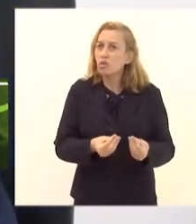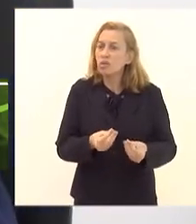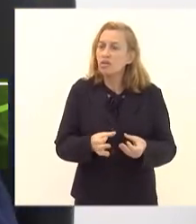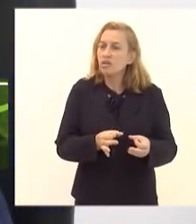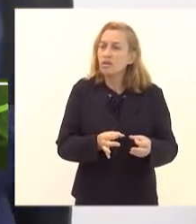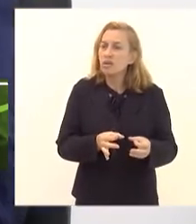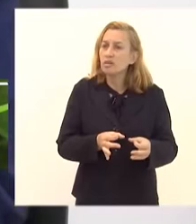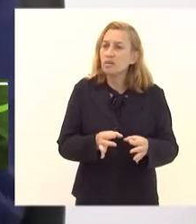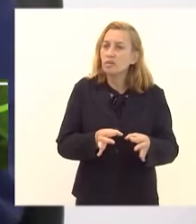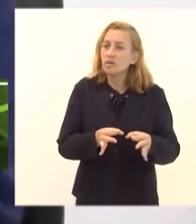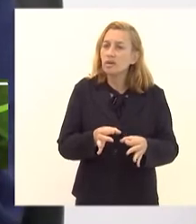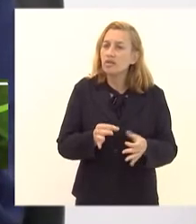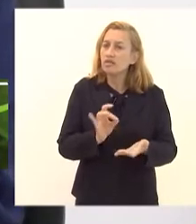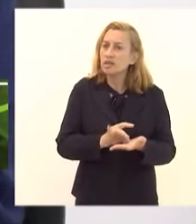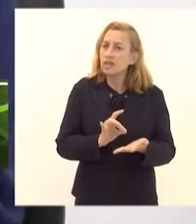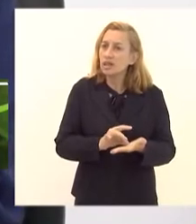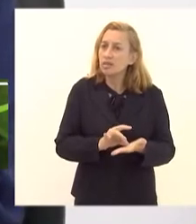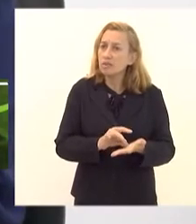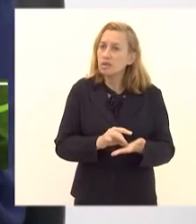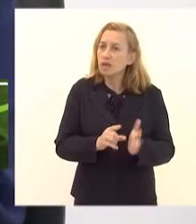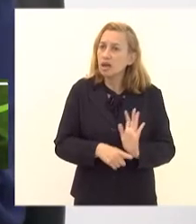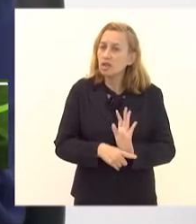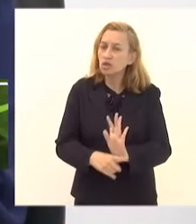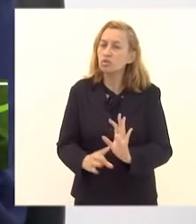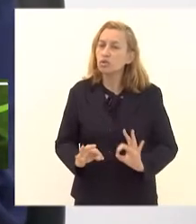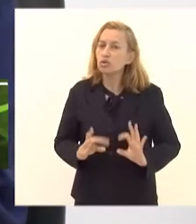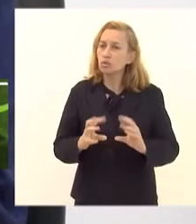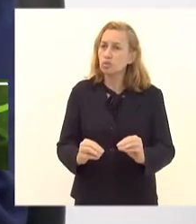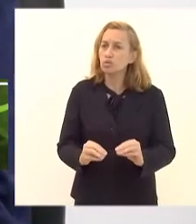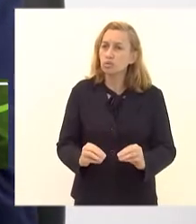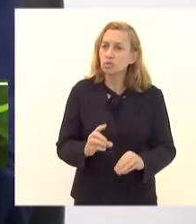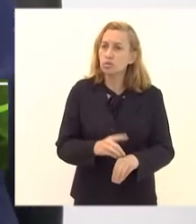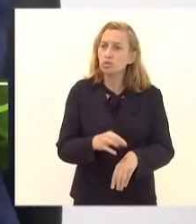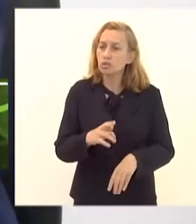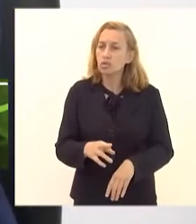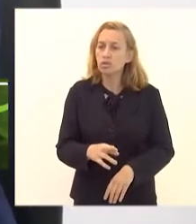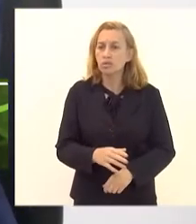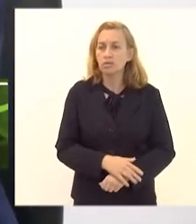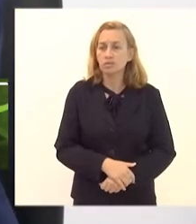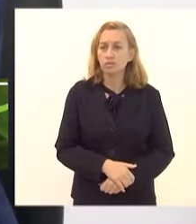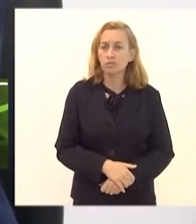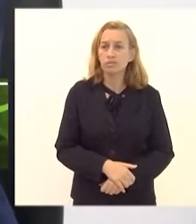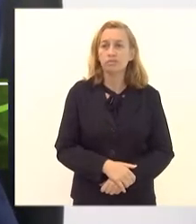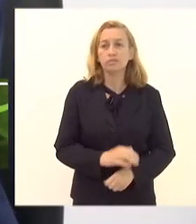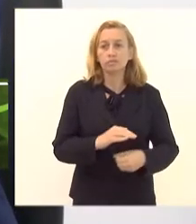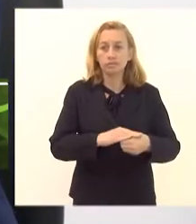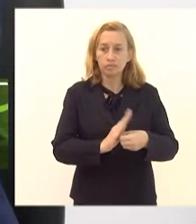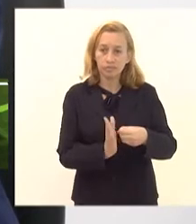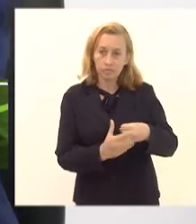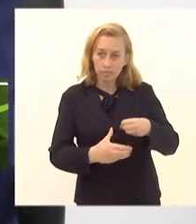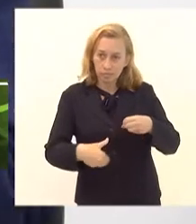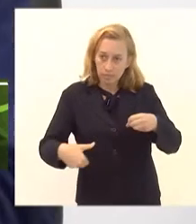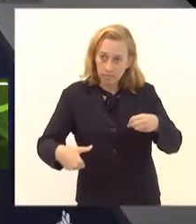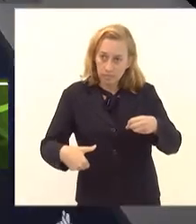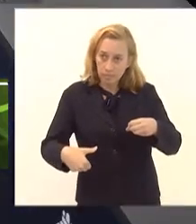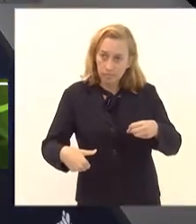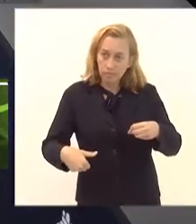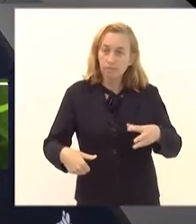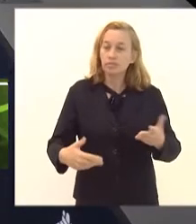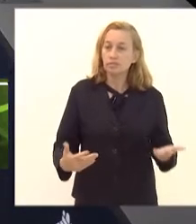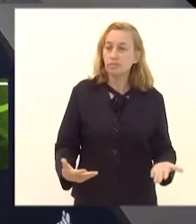realmente contempla tudo isso que eu estou colocando? A parte de saneamento